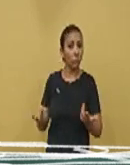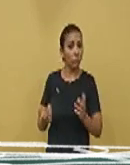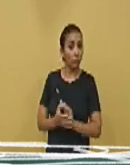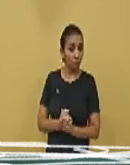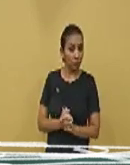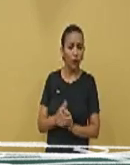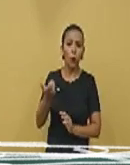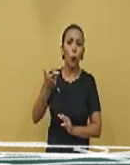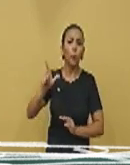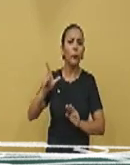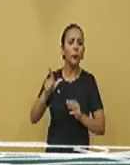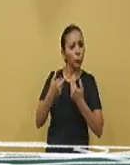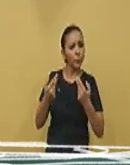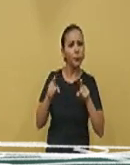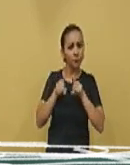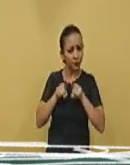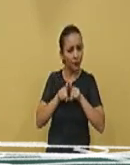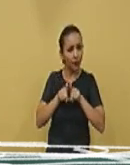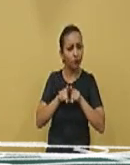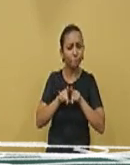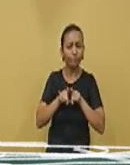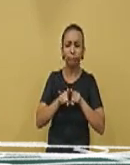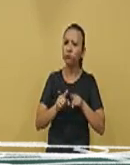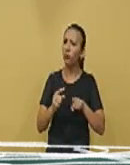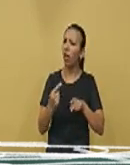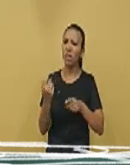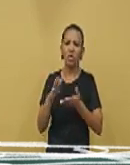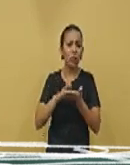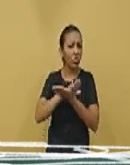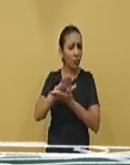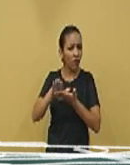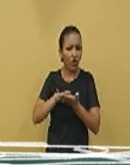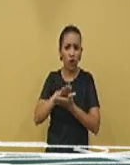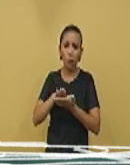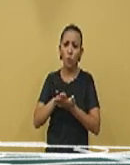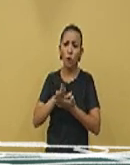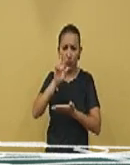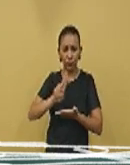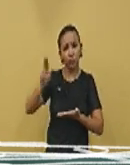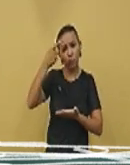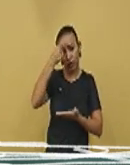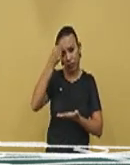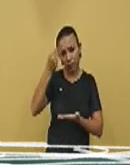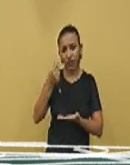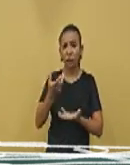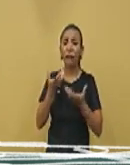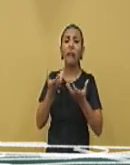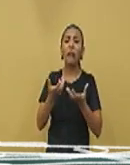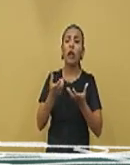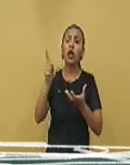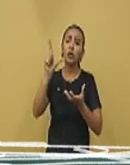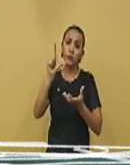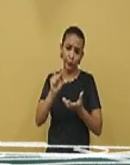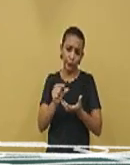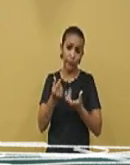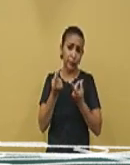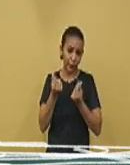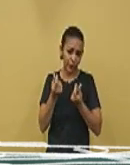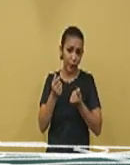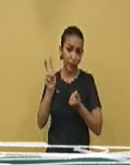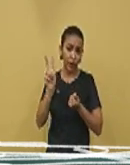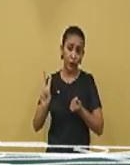Uma outra coisa também é que nenhuma unidade acadêmica ia admitir que fosse diminuído esse valor de